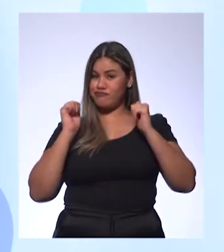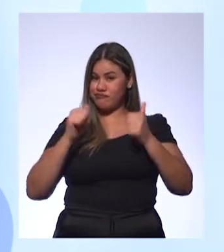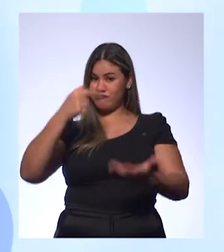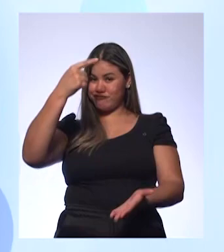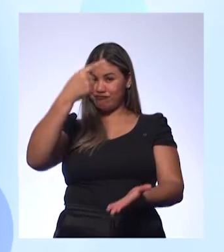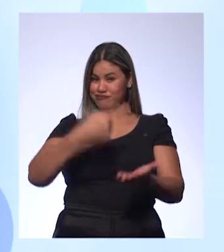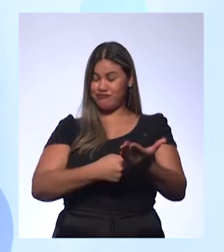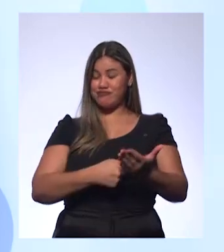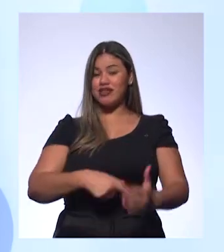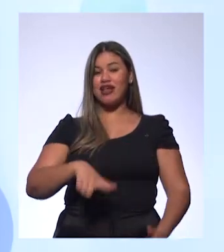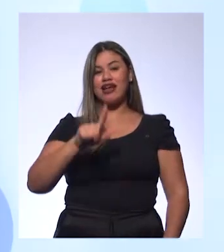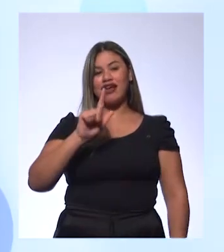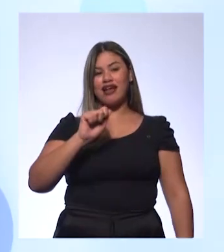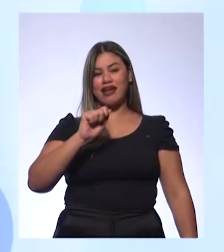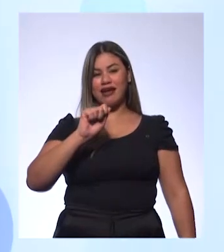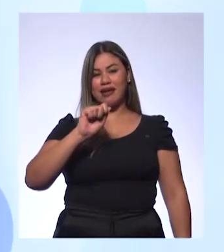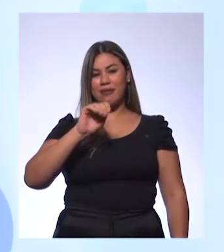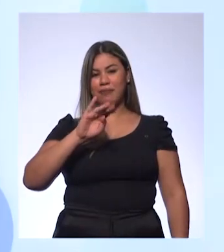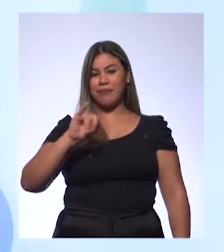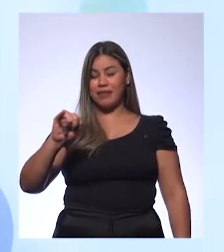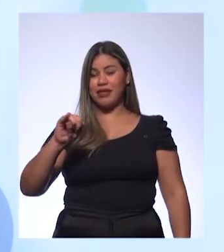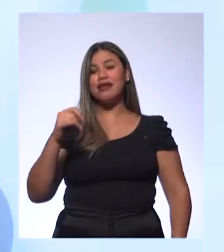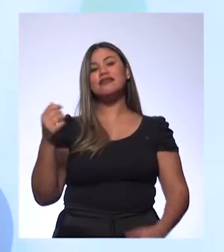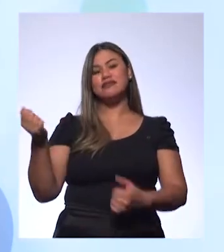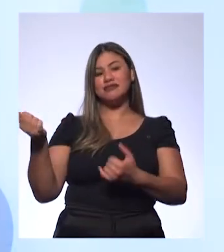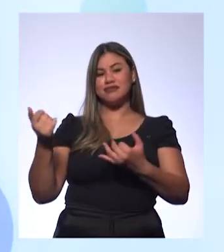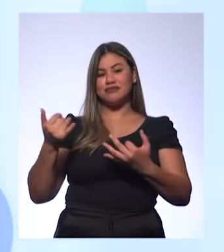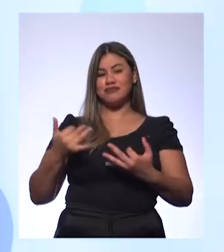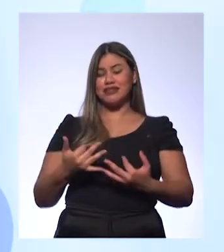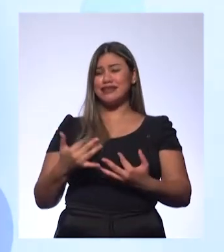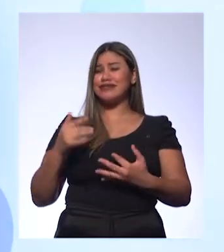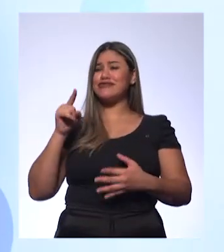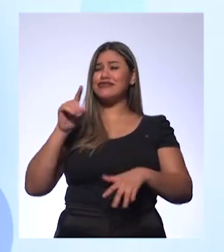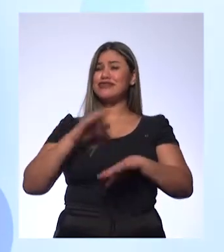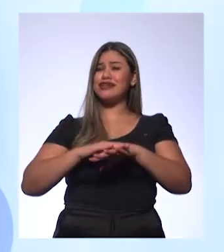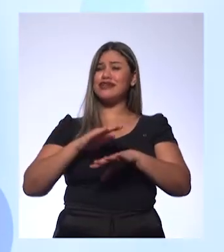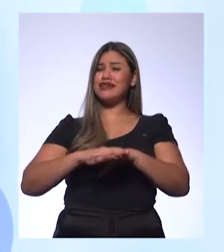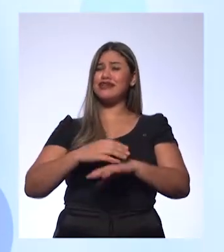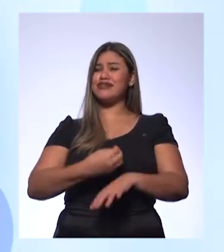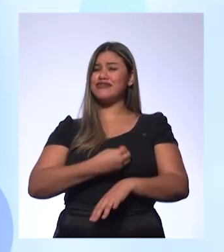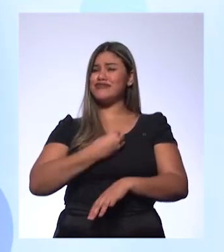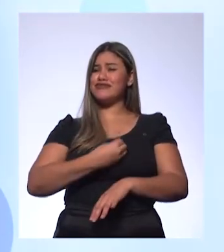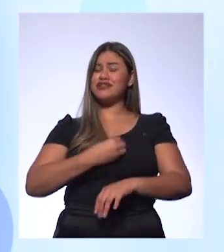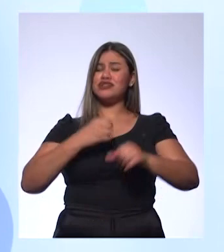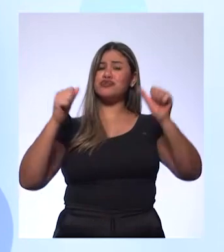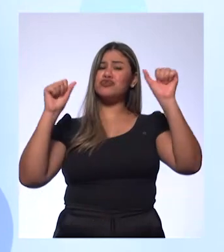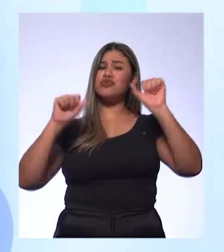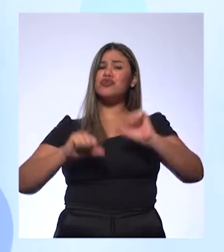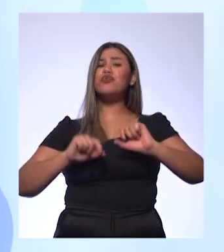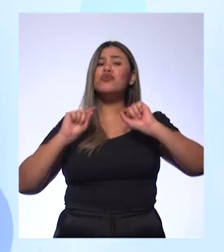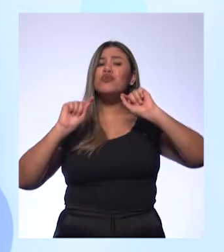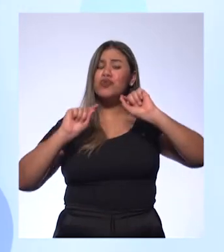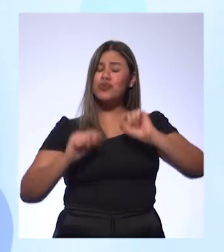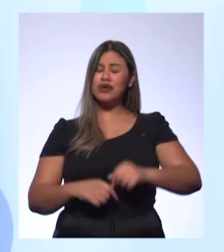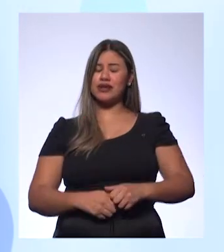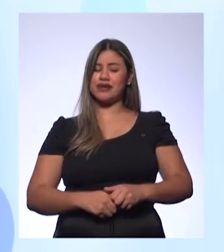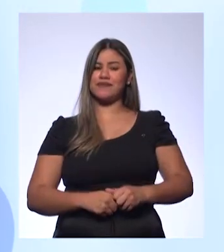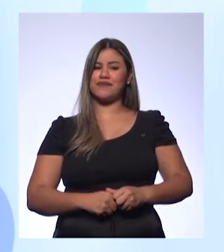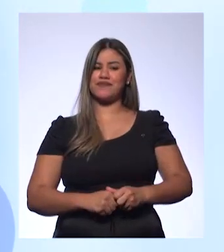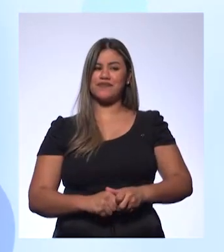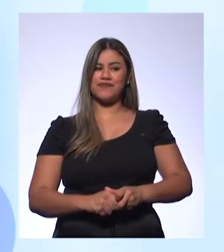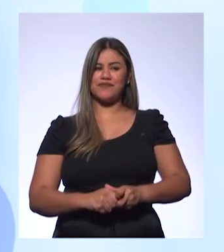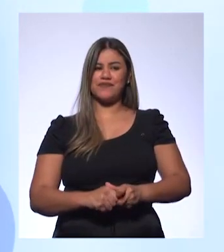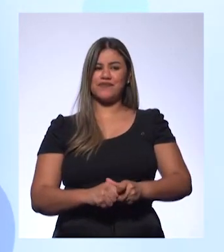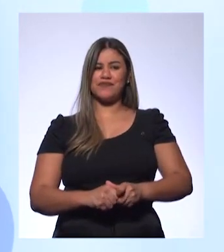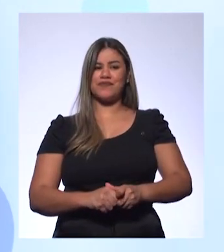combinado? Gabriele, então conta pra gente algo que deu ruim aí no seu desenvolvimento do seu plano de